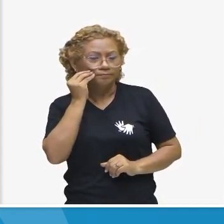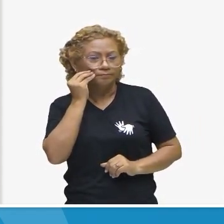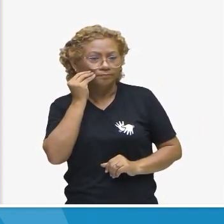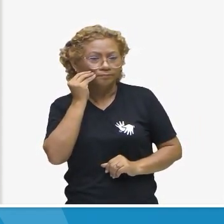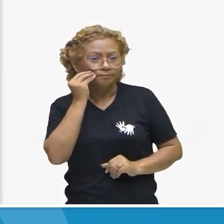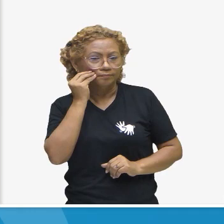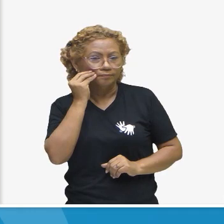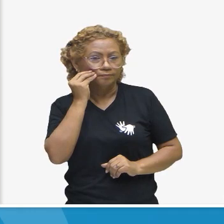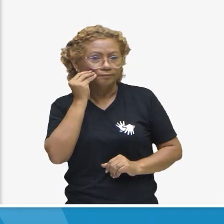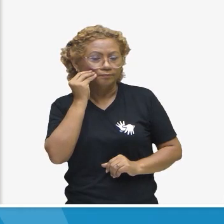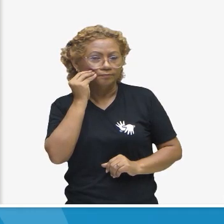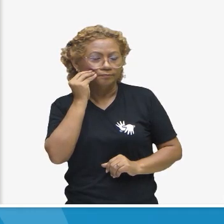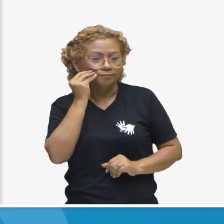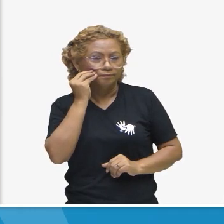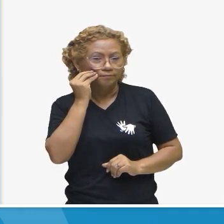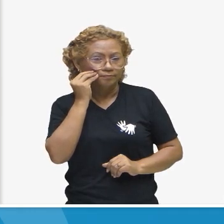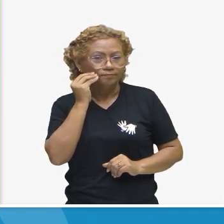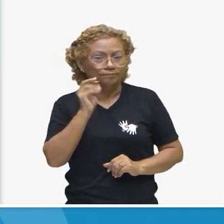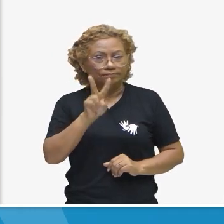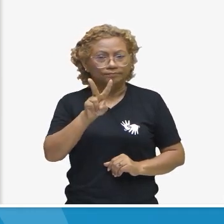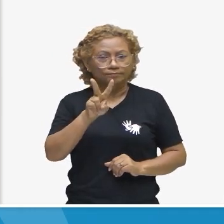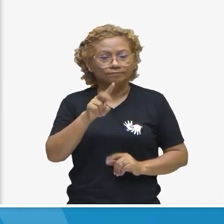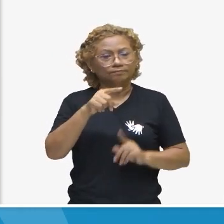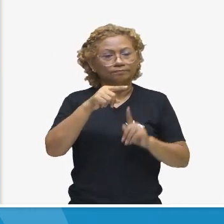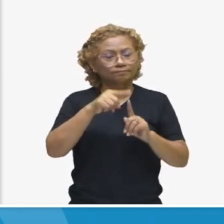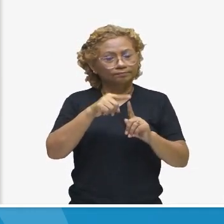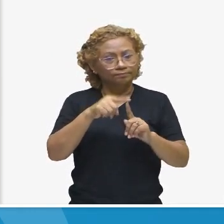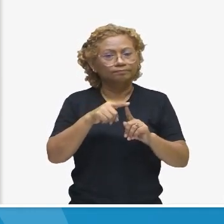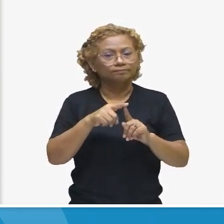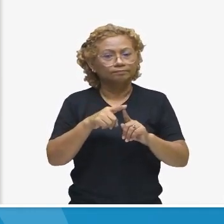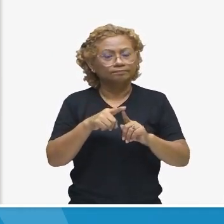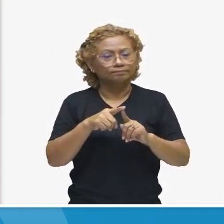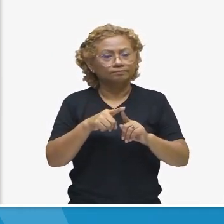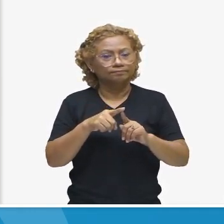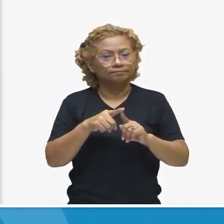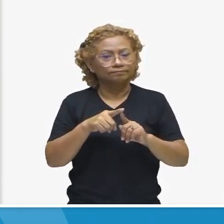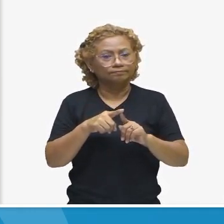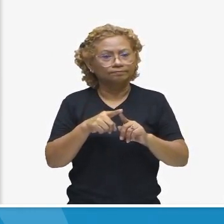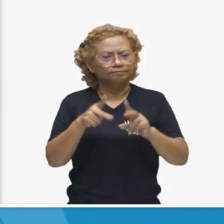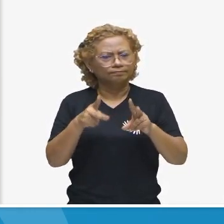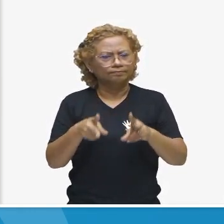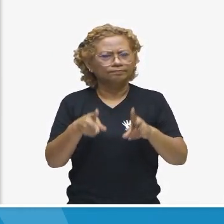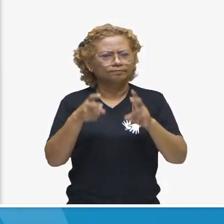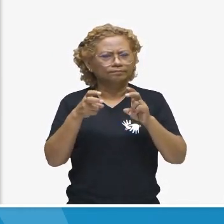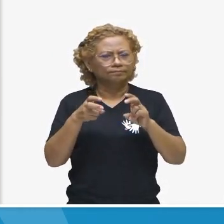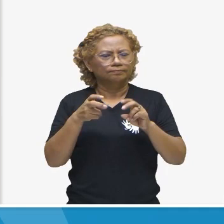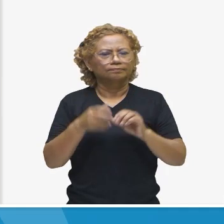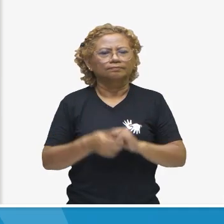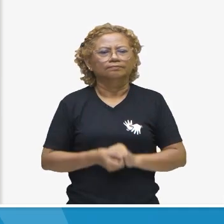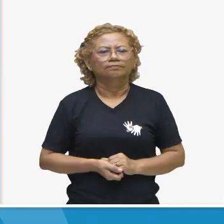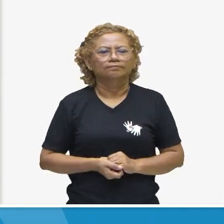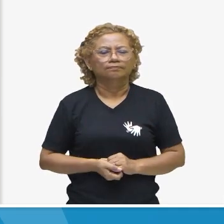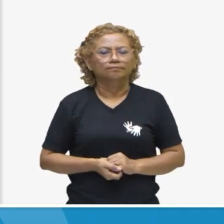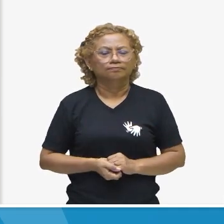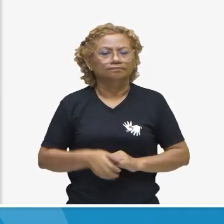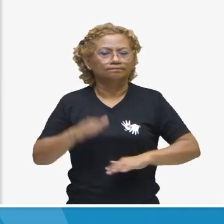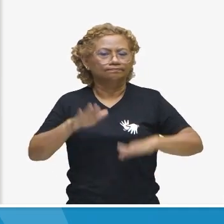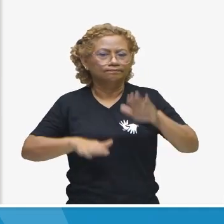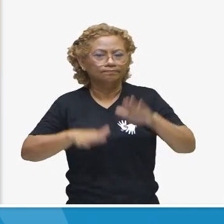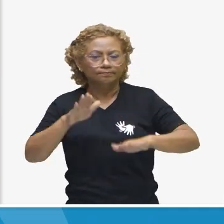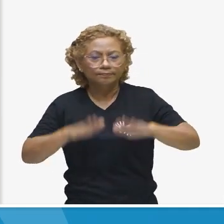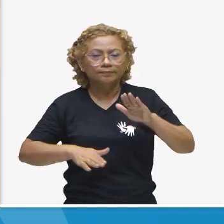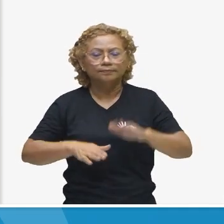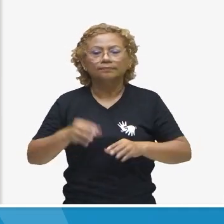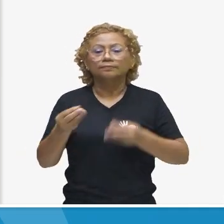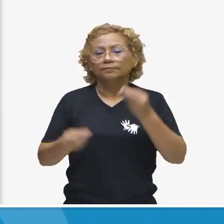branca em direção a essa outra parede, eu já vou ter um círculo, ok? Então, são